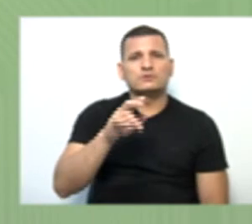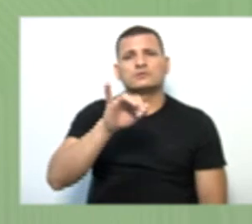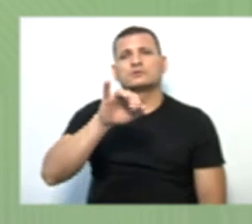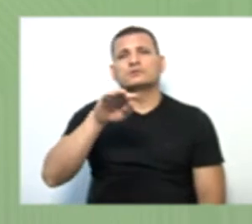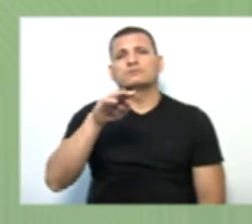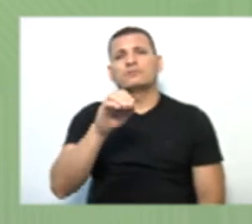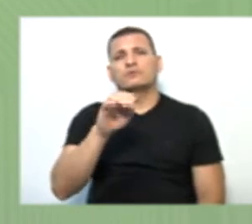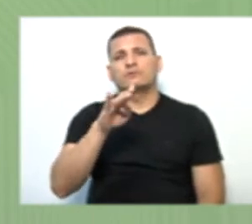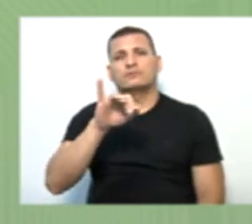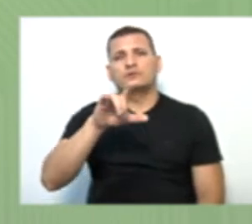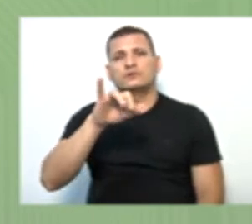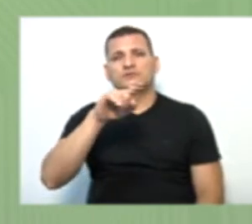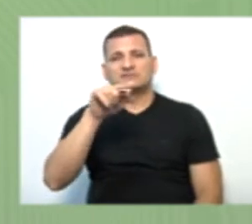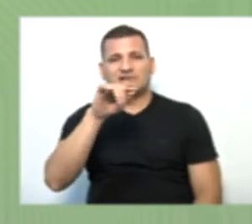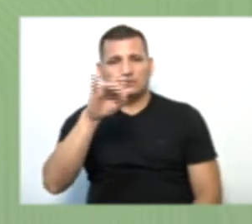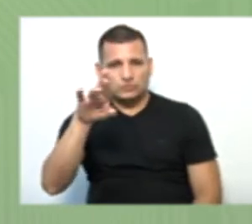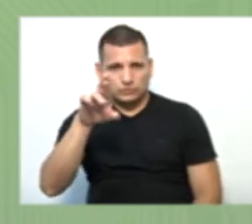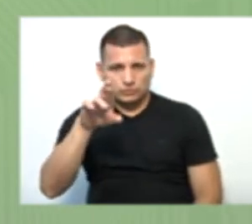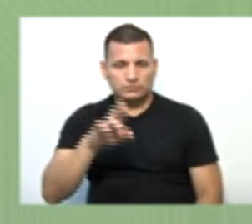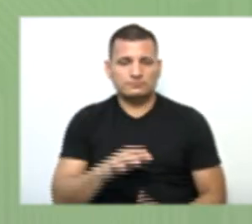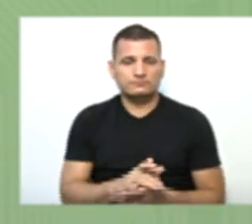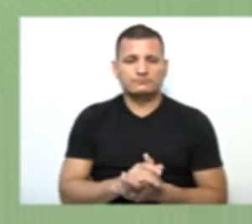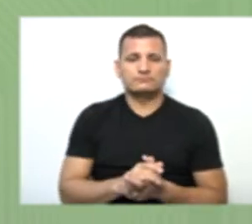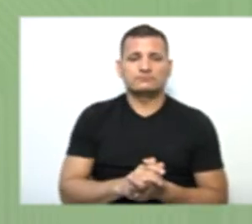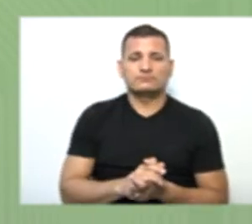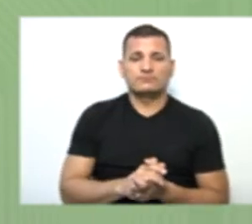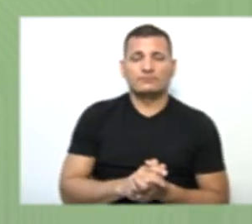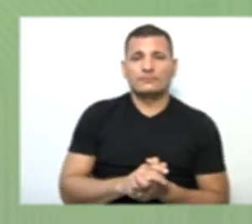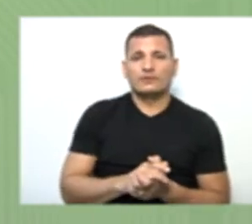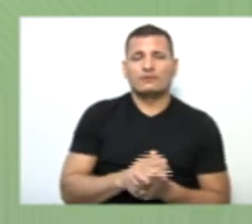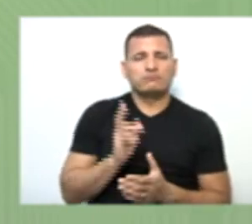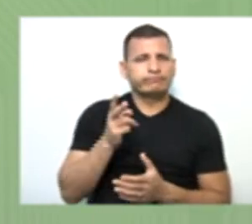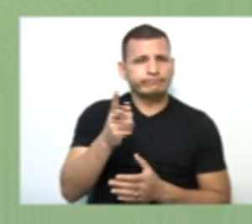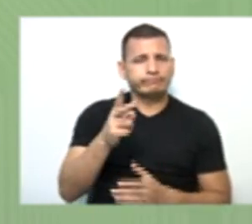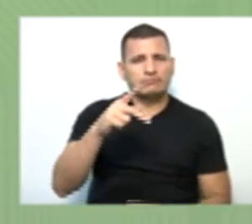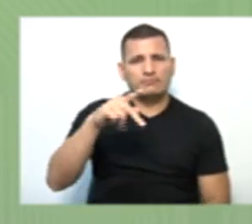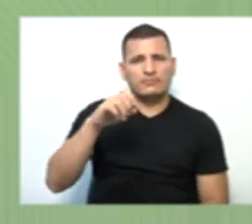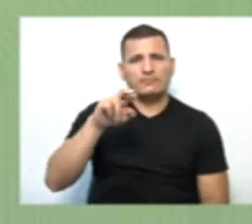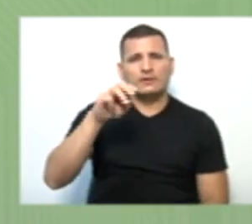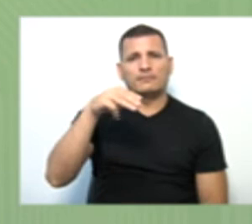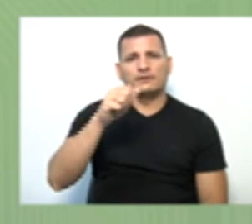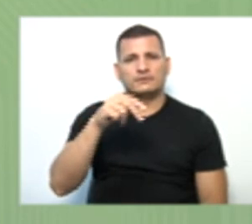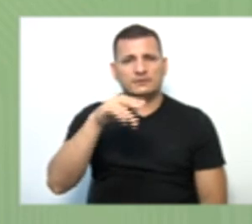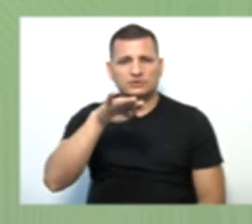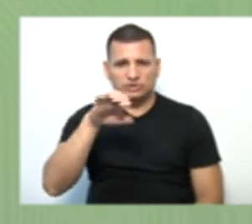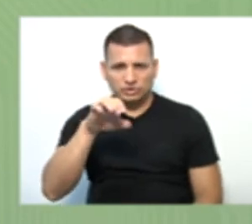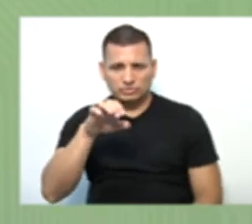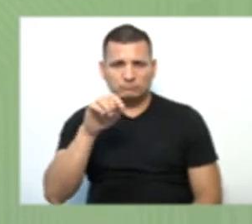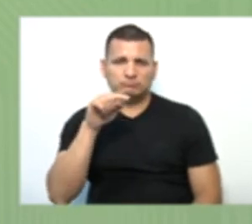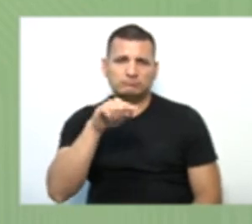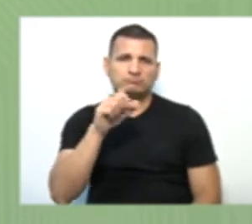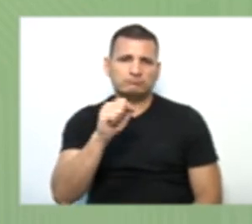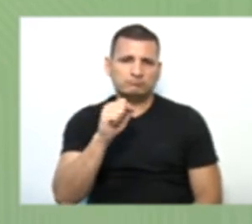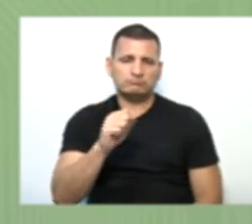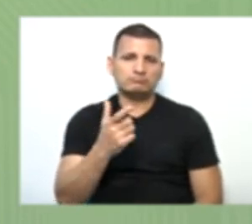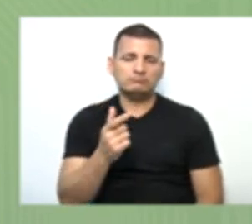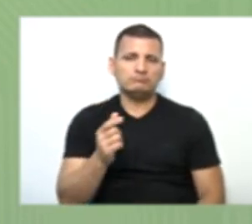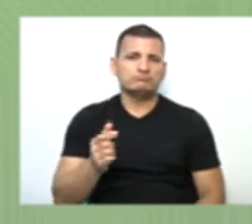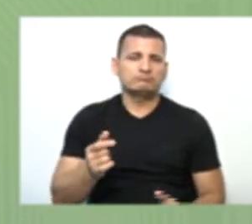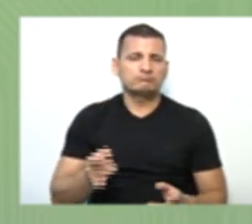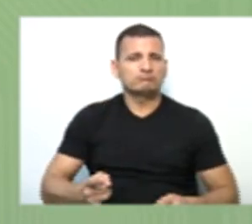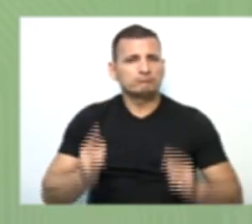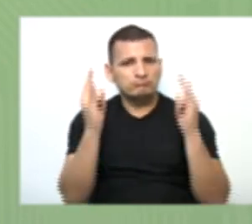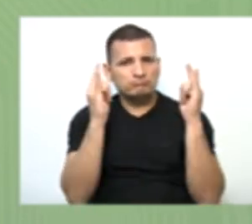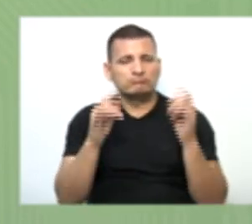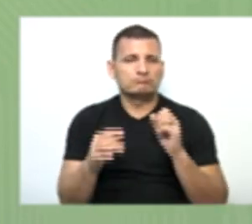os imobilizados ou permanentes? Permanentes e imobilizados a gente pode considerar que pode ser um prédio,